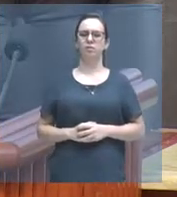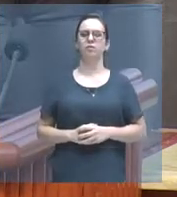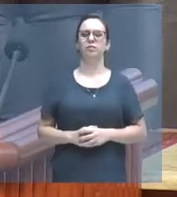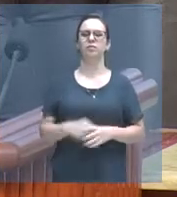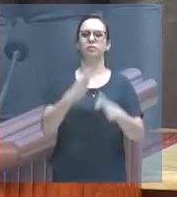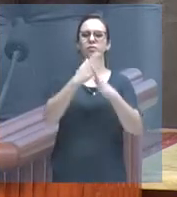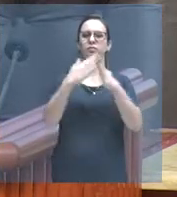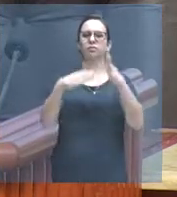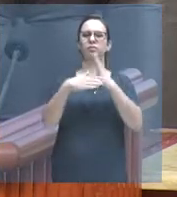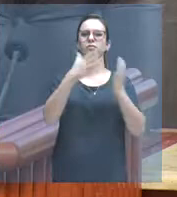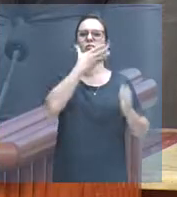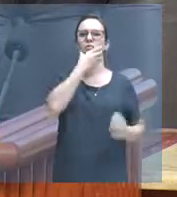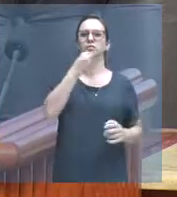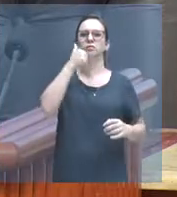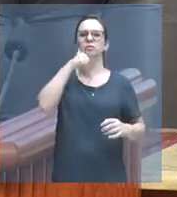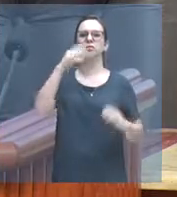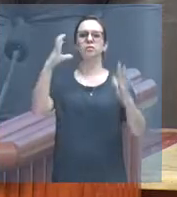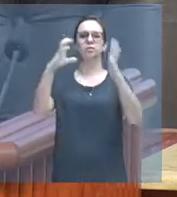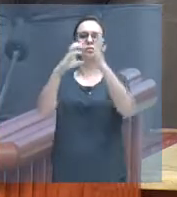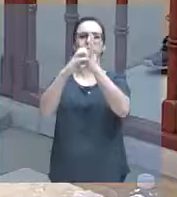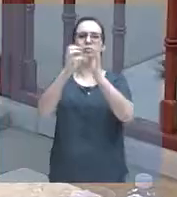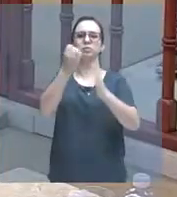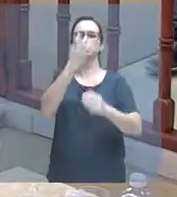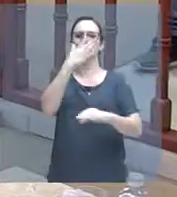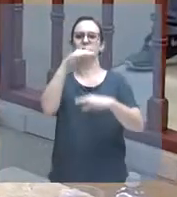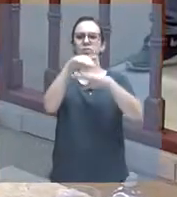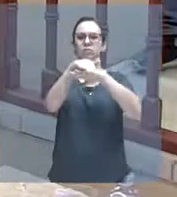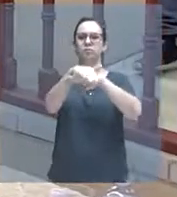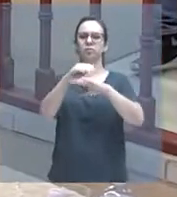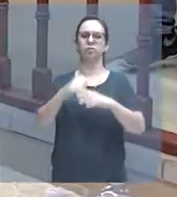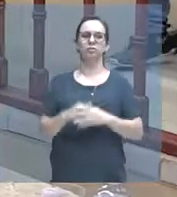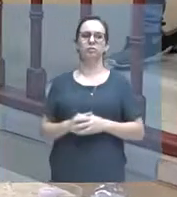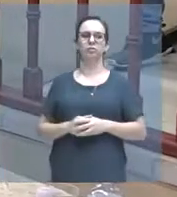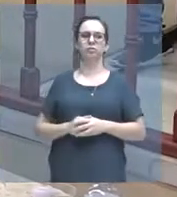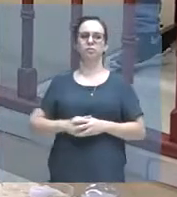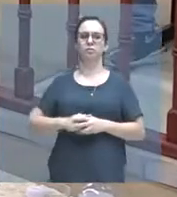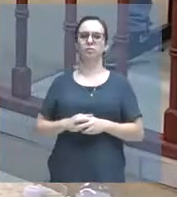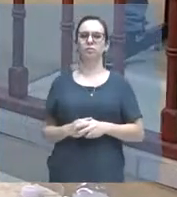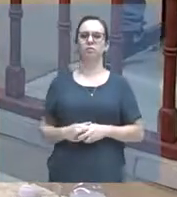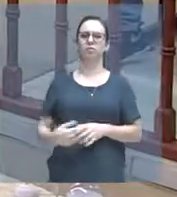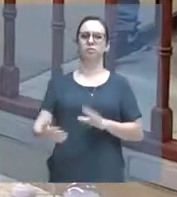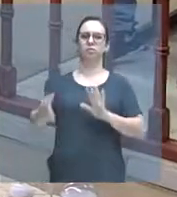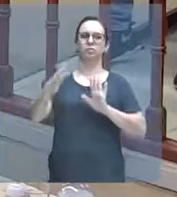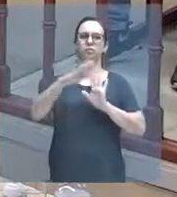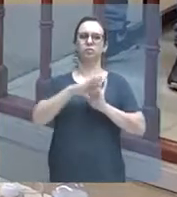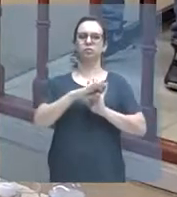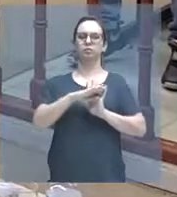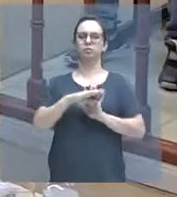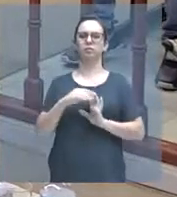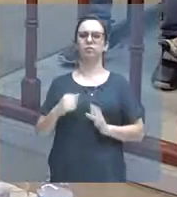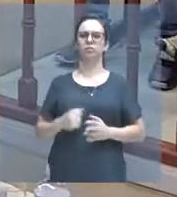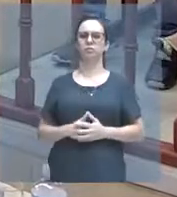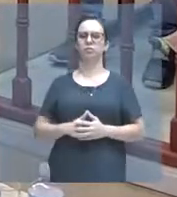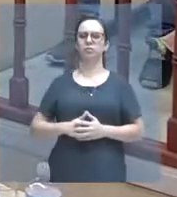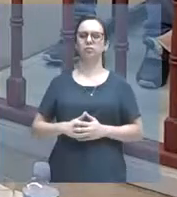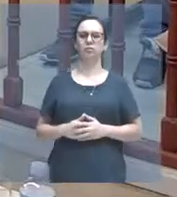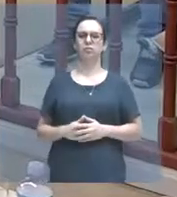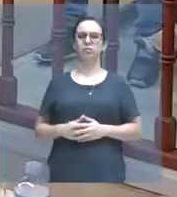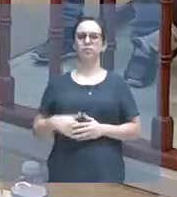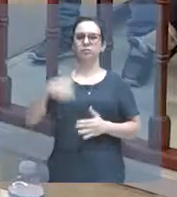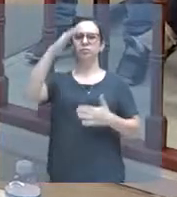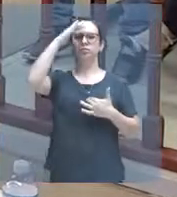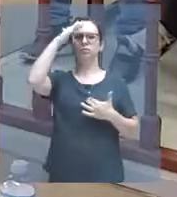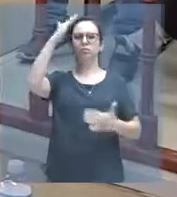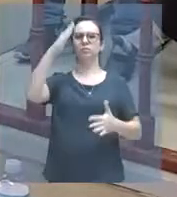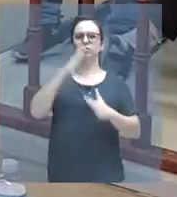comunidade, boa noite. Sejam todos bem-vindos. Agradecemos a todos pela presença neste evento